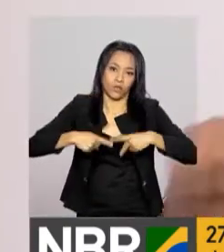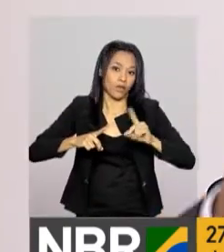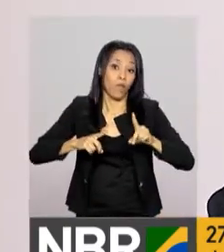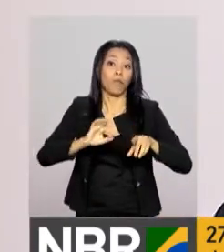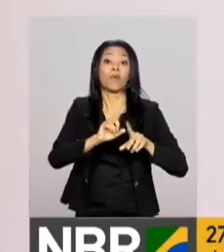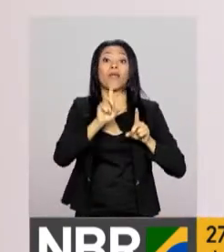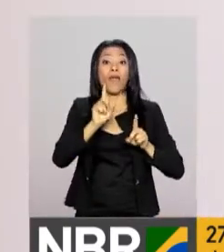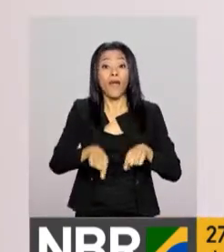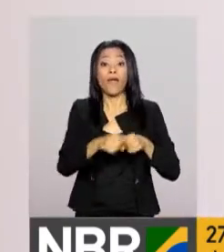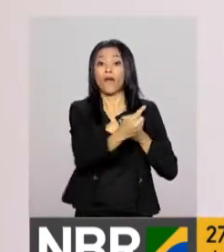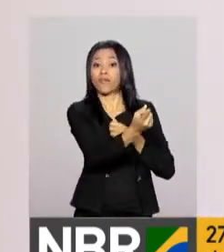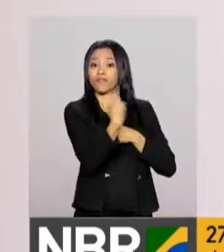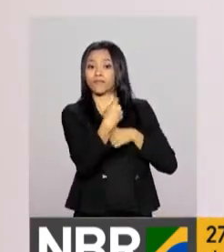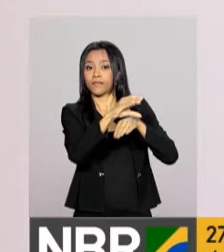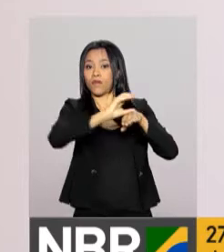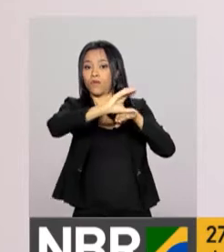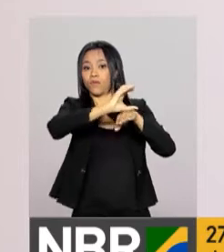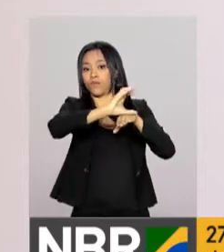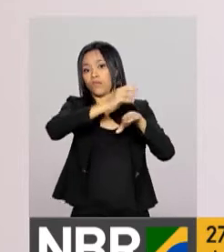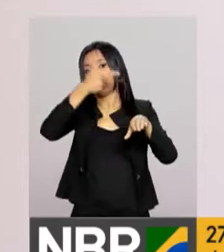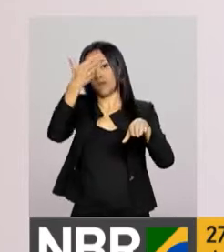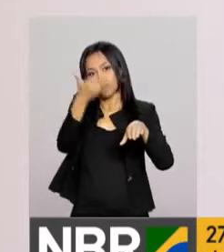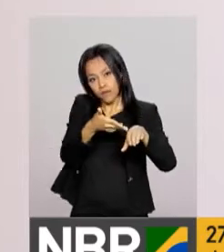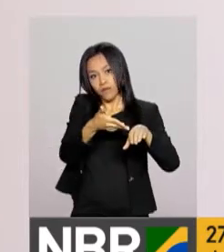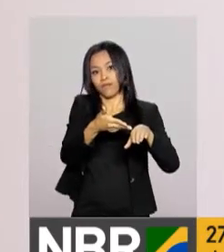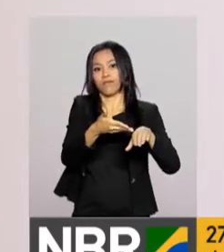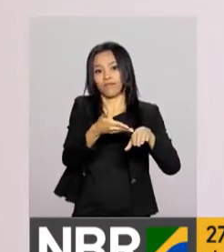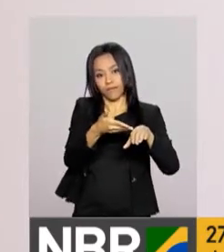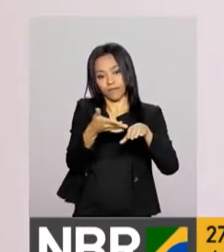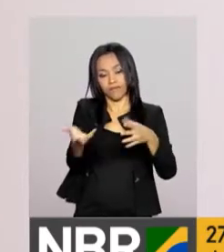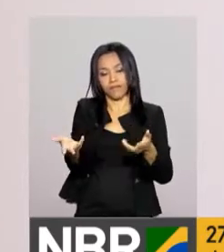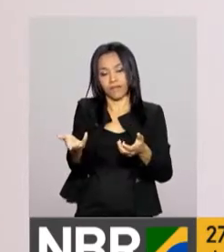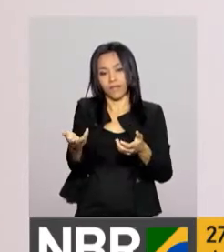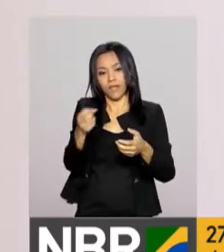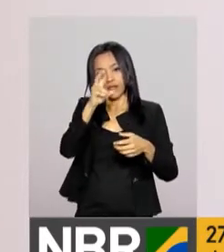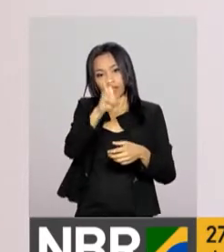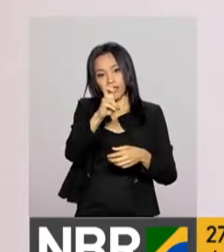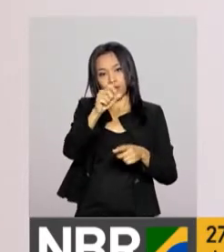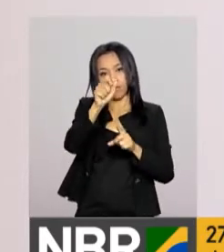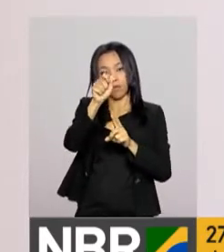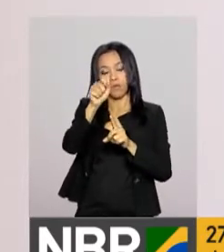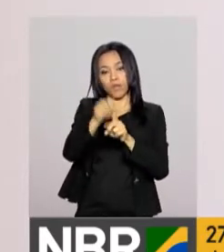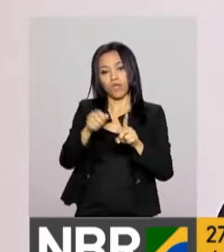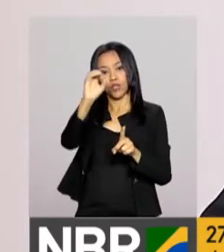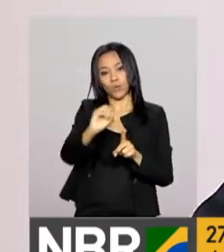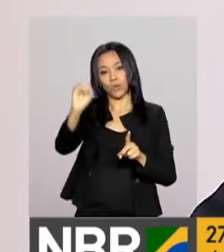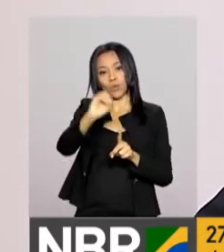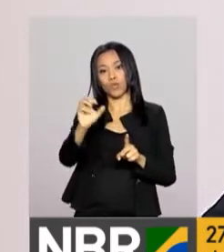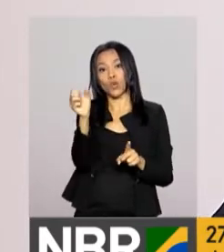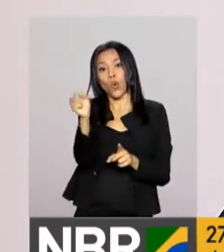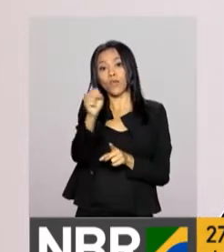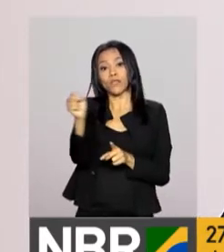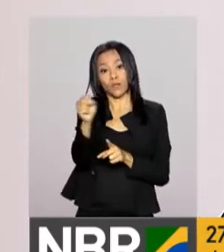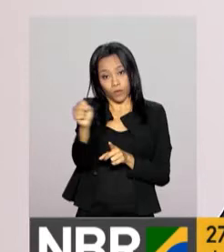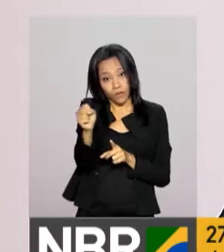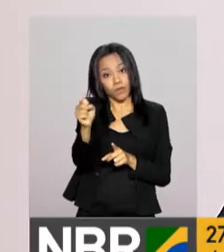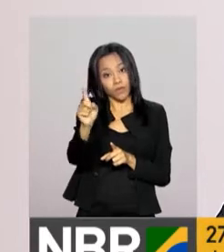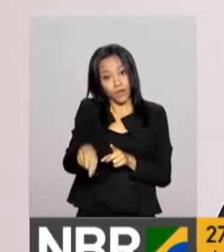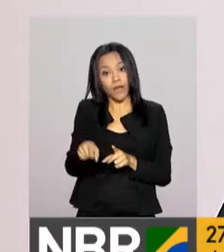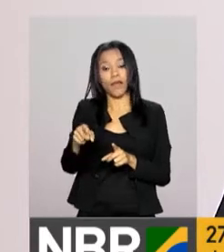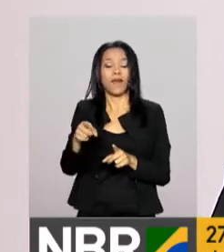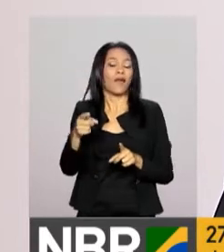popular ao constituir o estado brasileiro em 5 de outubro e 88 ou seja as realidades sociais